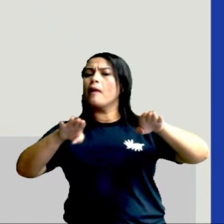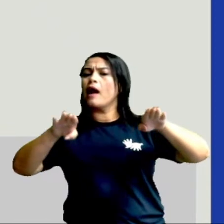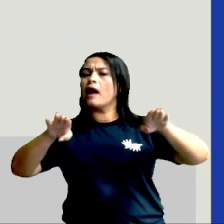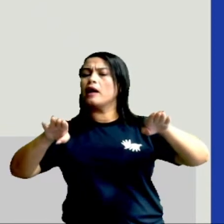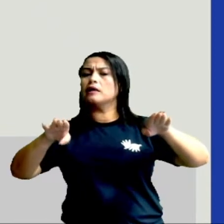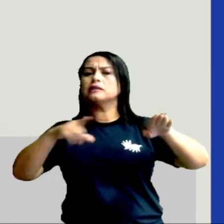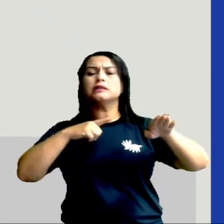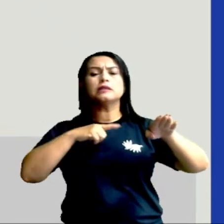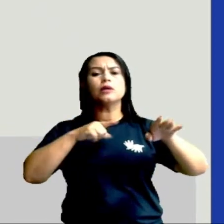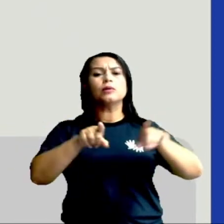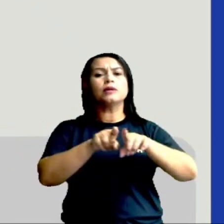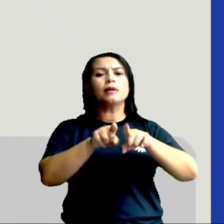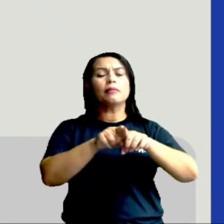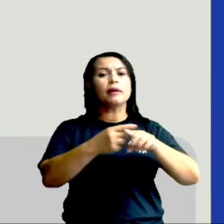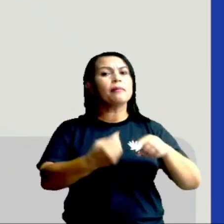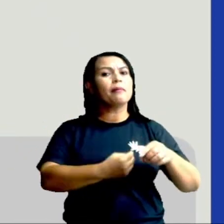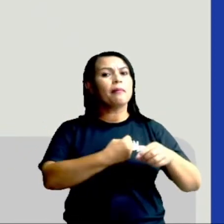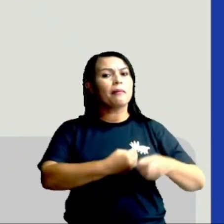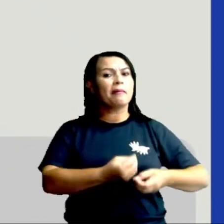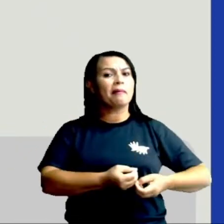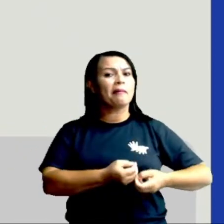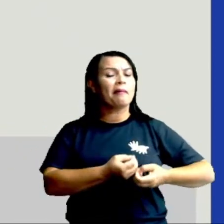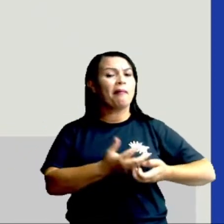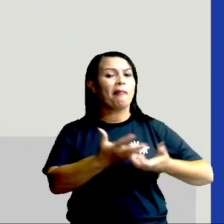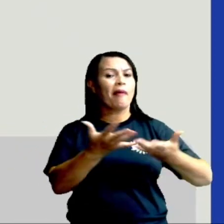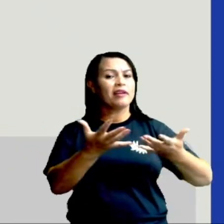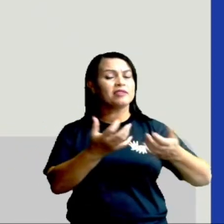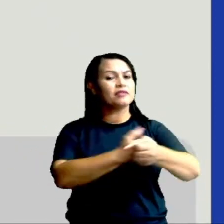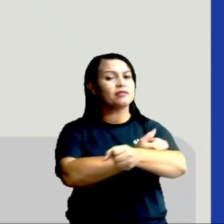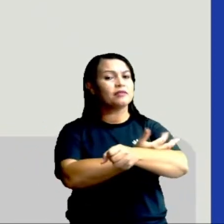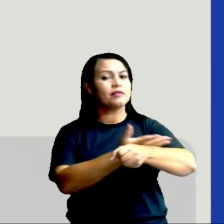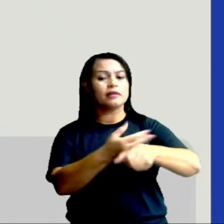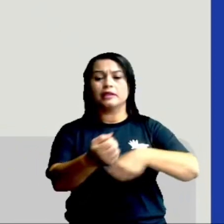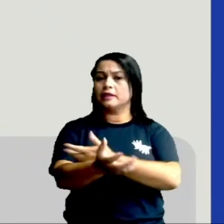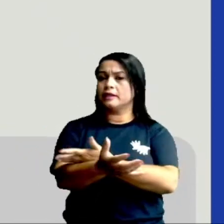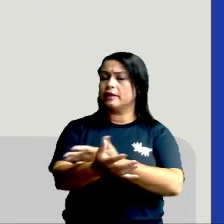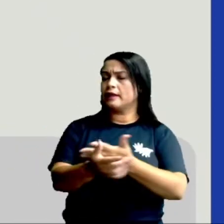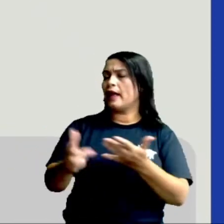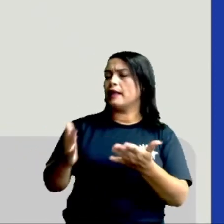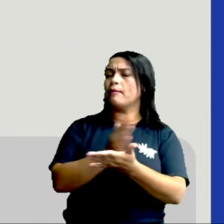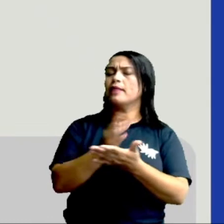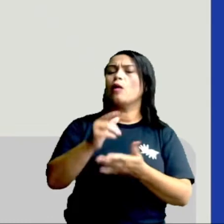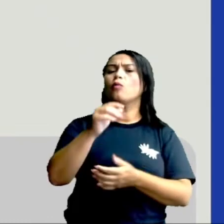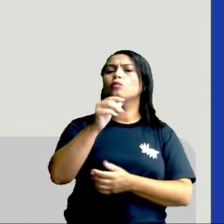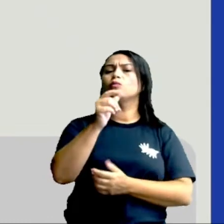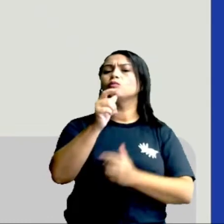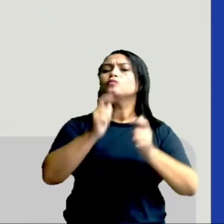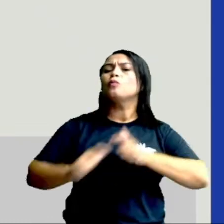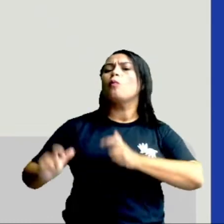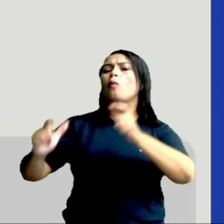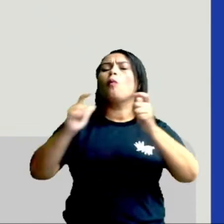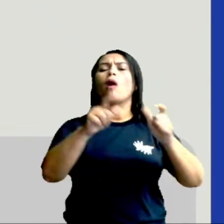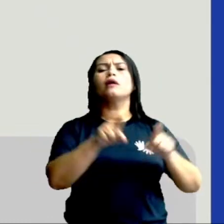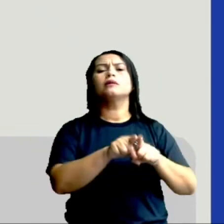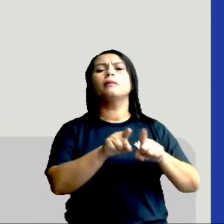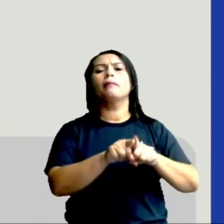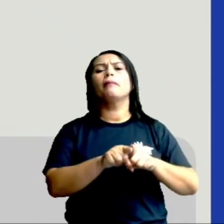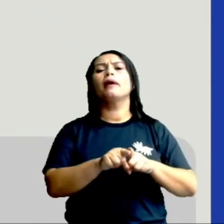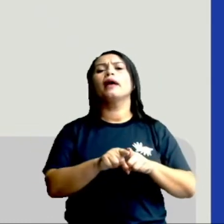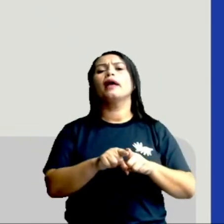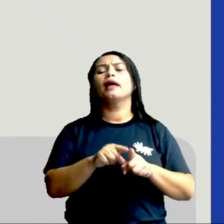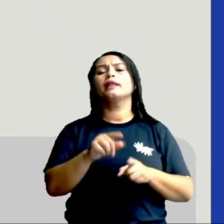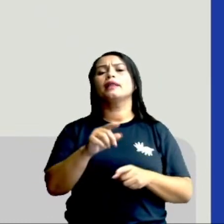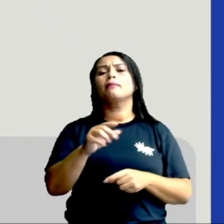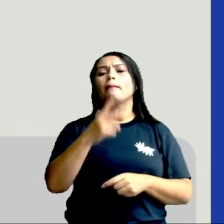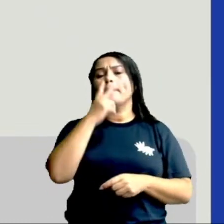mais férteis do que os da maior parte do Cerrado. Em algumas regiões, registra-se a presença da chamada terra